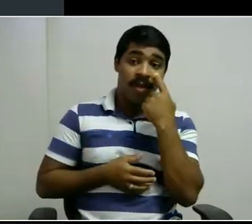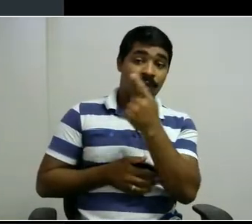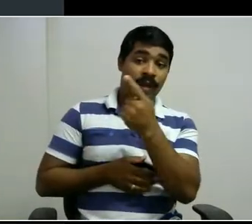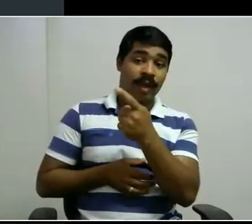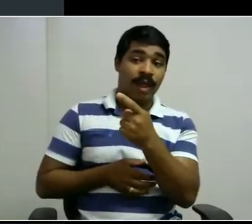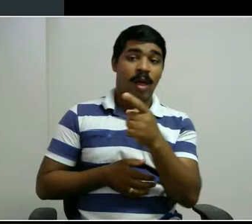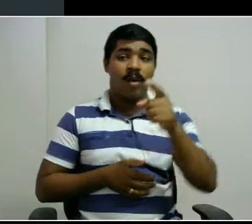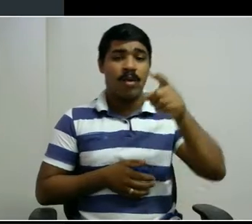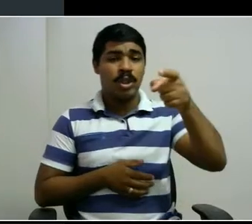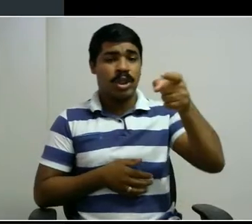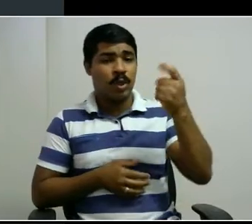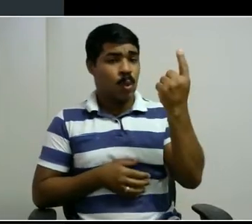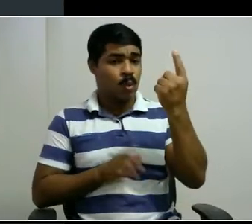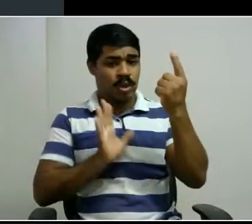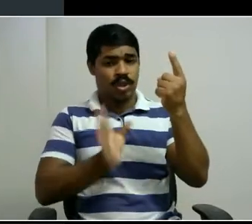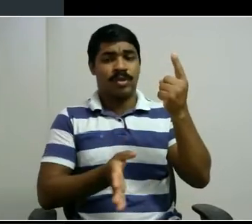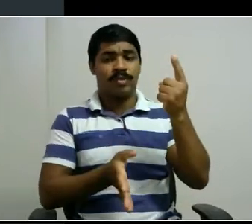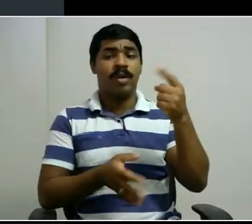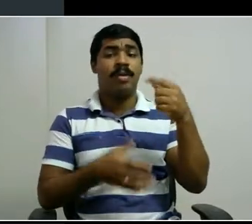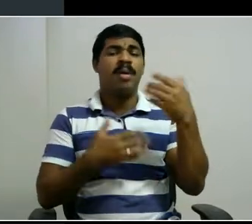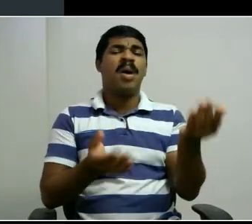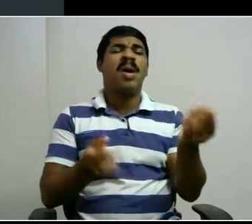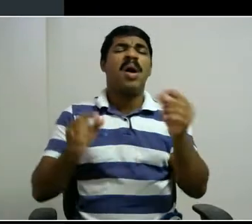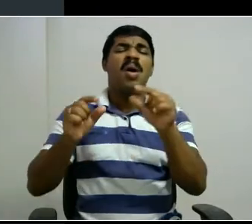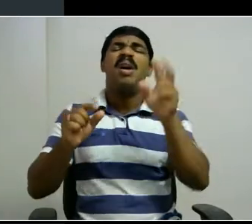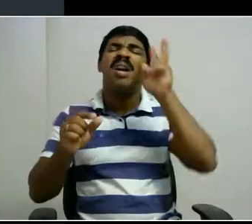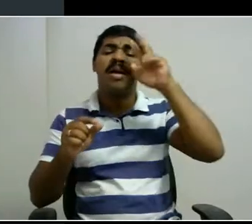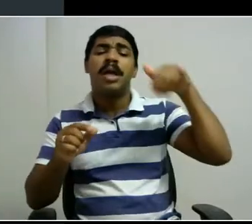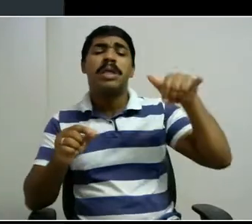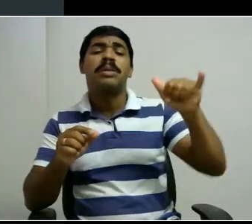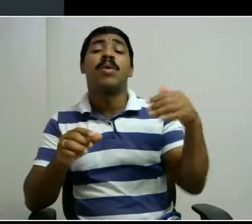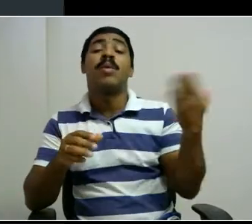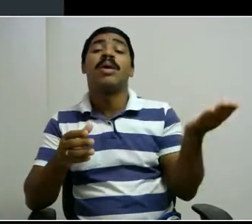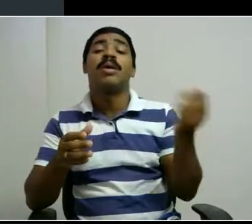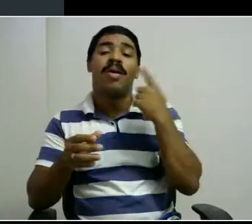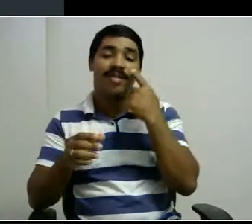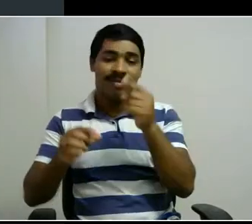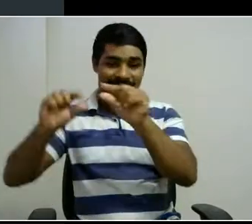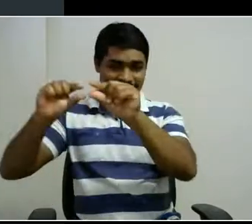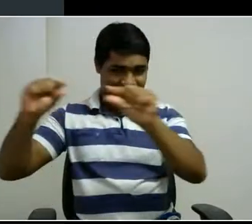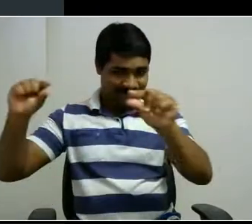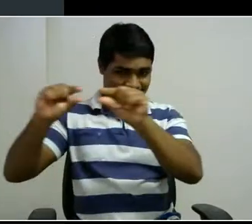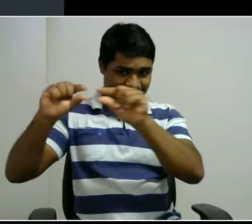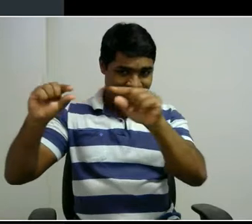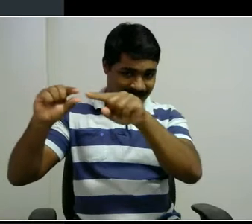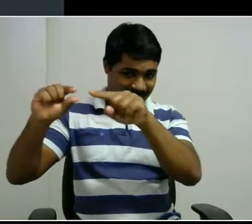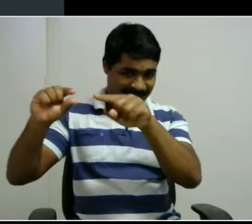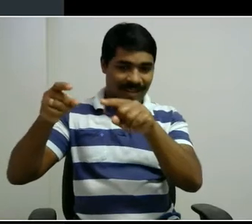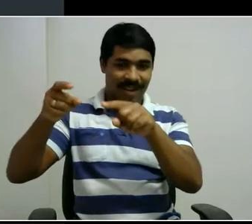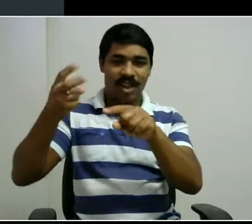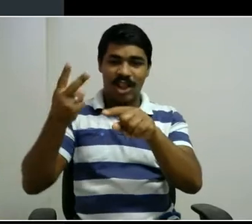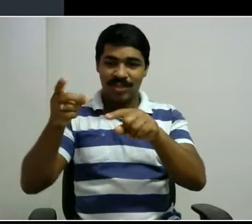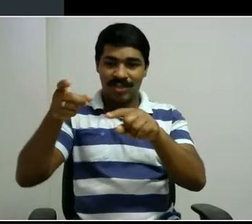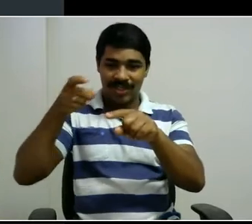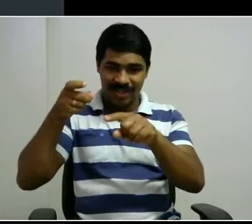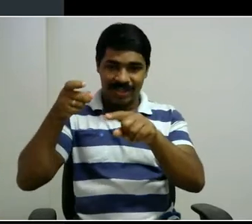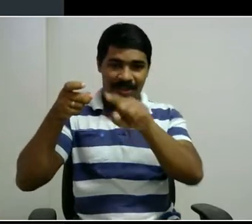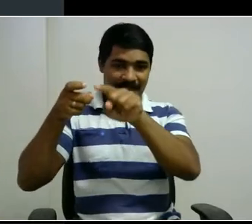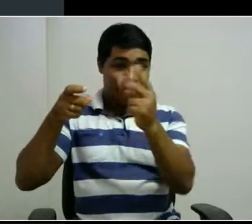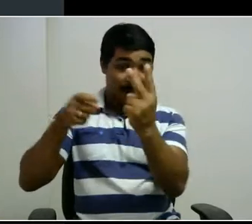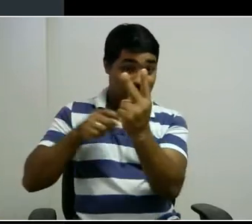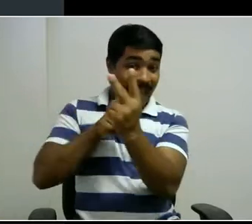y? Bom, aí lembrando da aula anterior, é sempre o valor que está desacompanhado do x, ou seja, esse valor aqui,